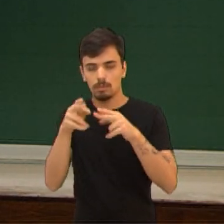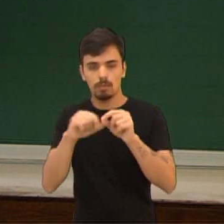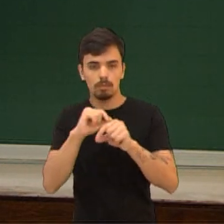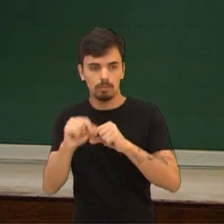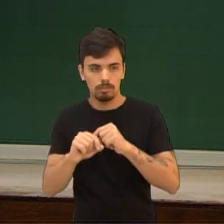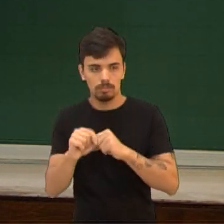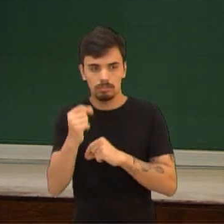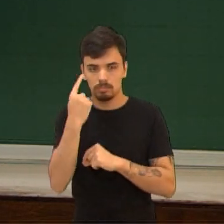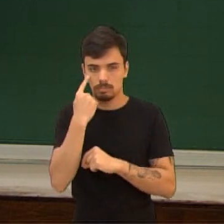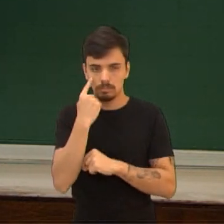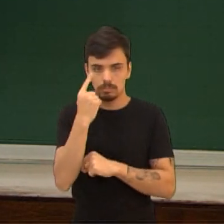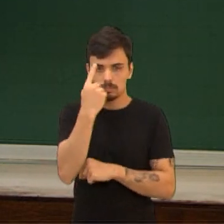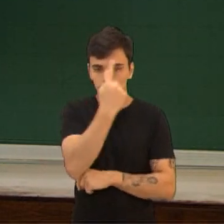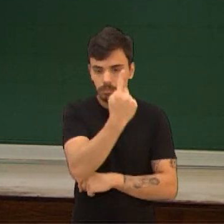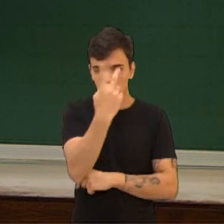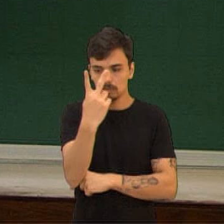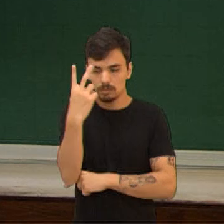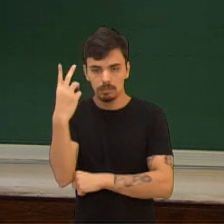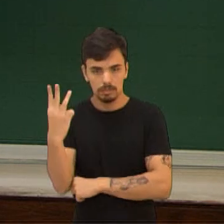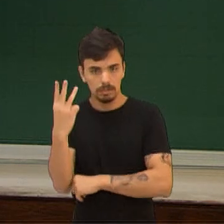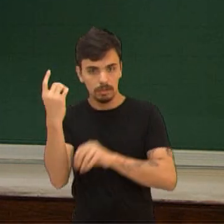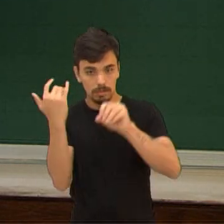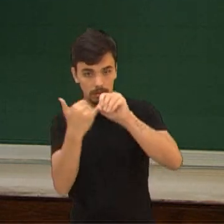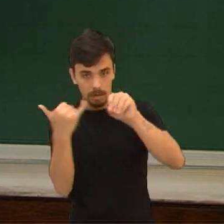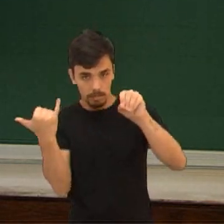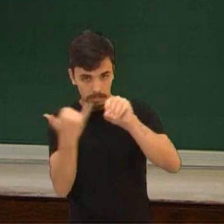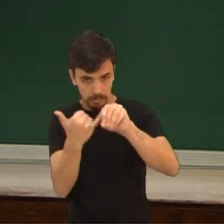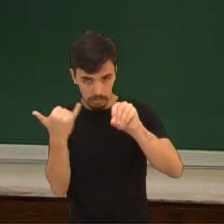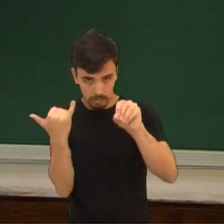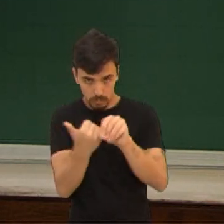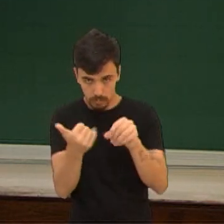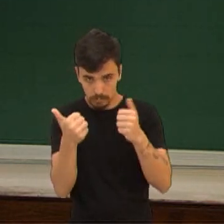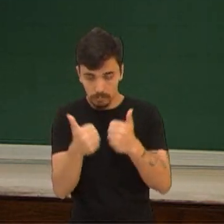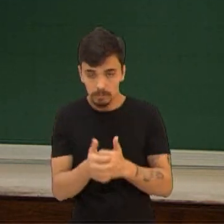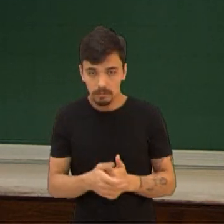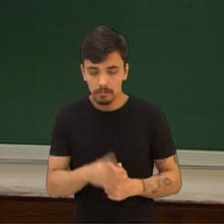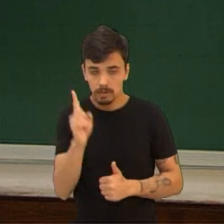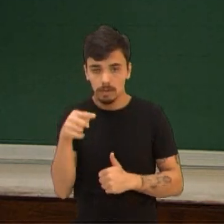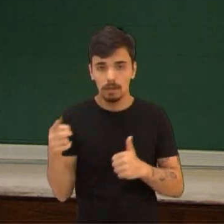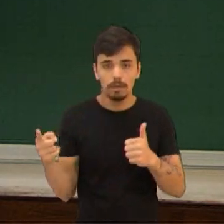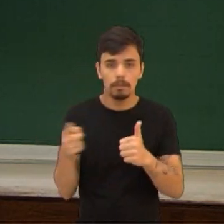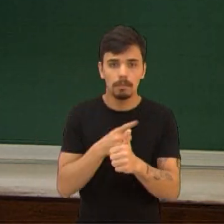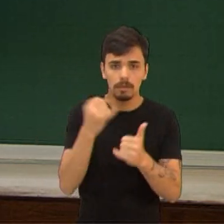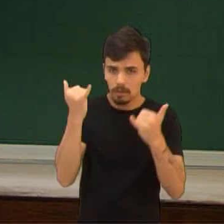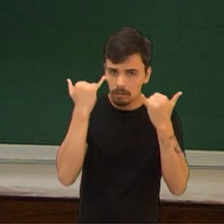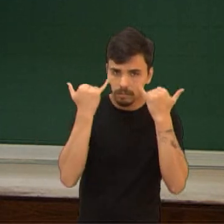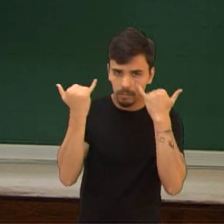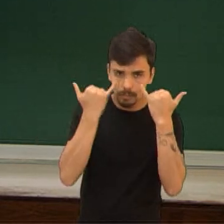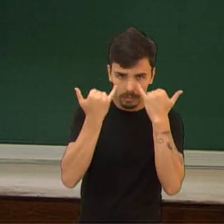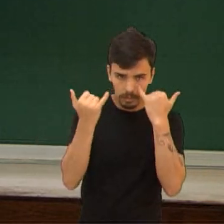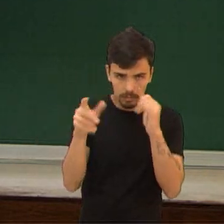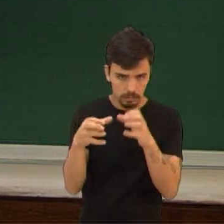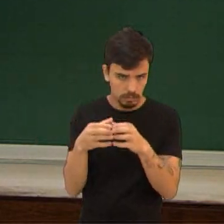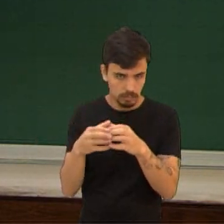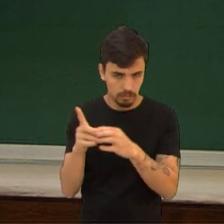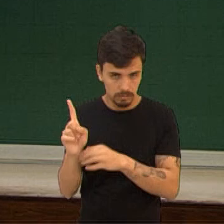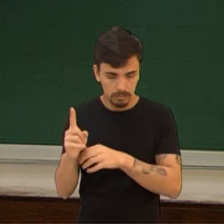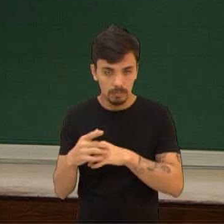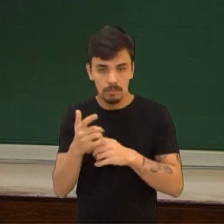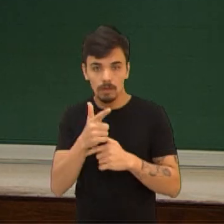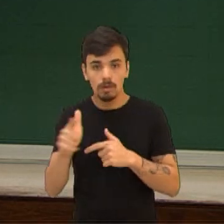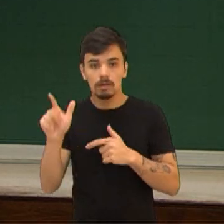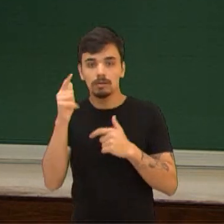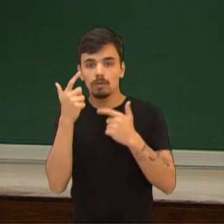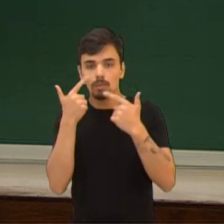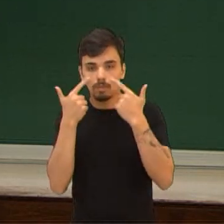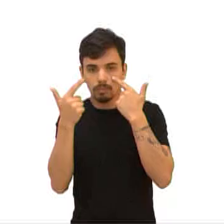1, no capacitor 2 e no capacitor 3. Ok? Essa é a primeira informação do circuito. A segunda